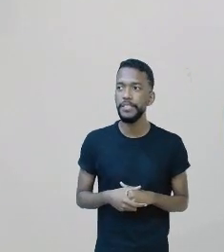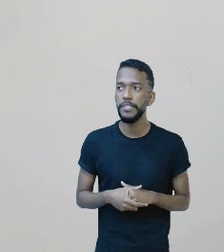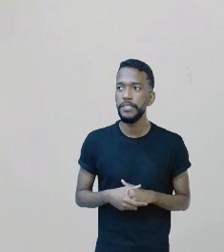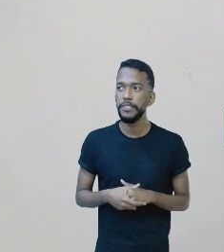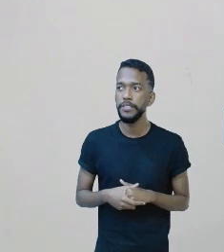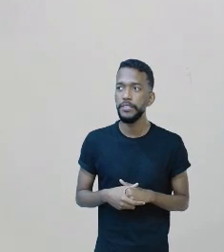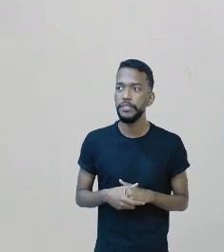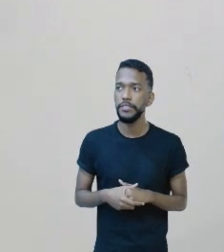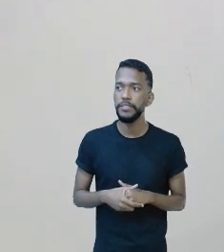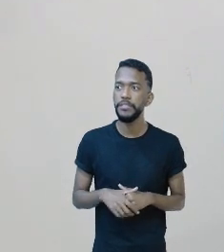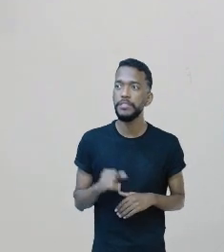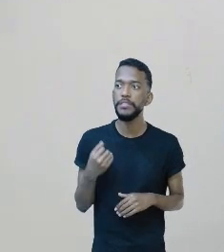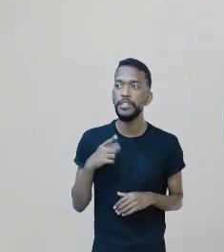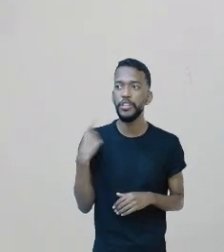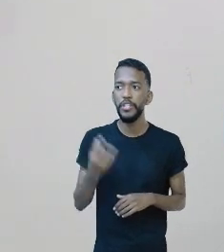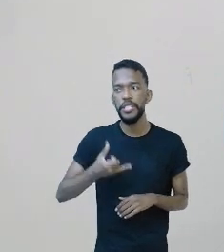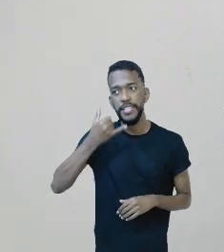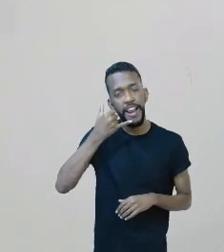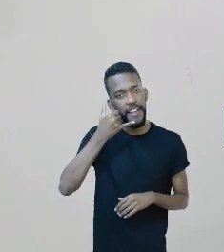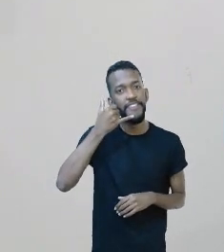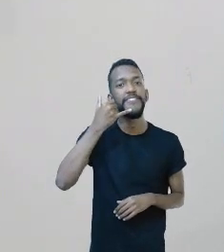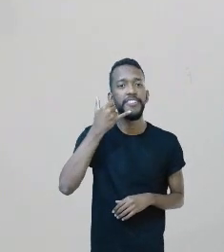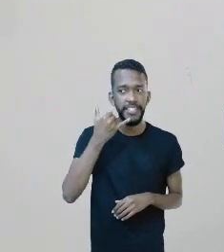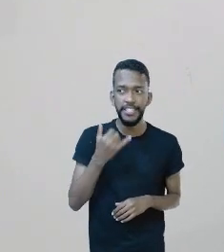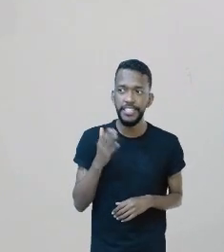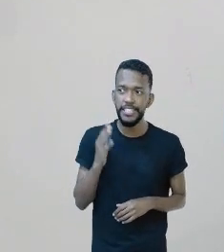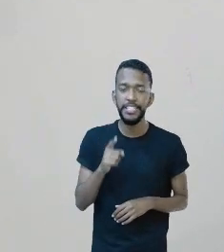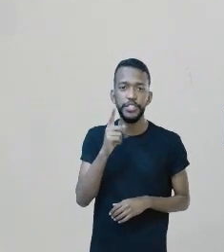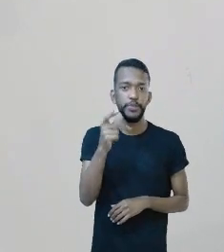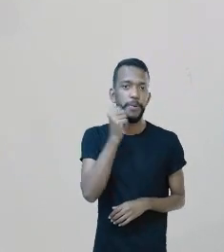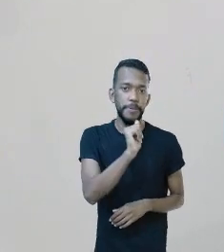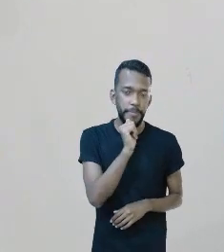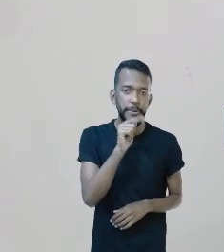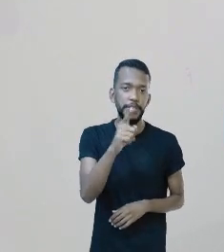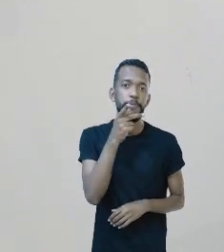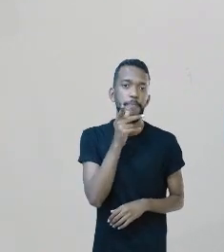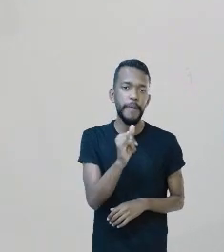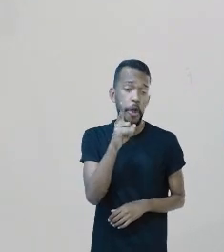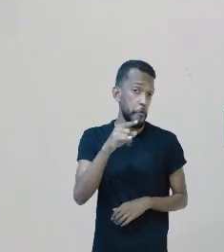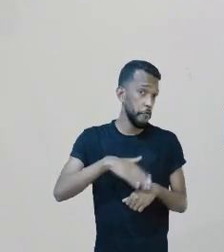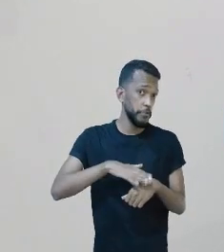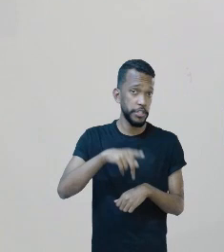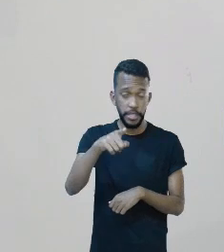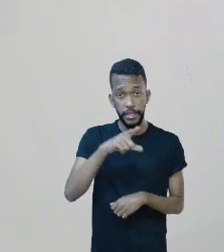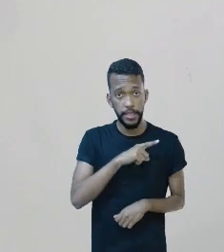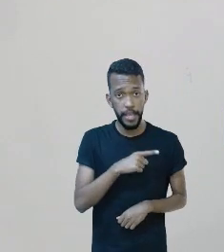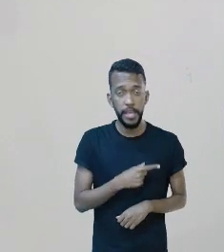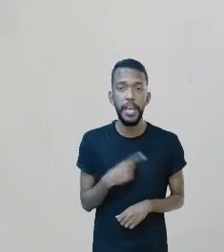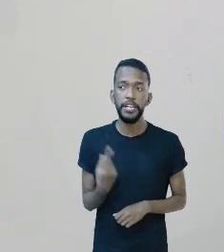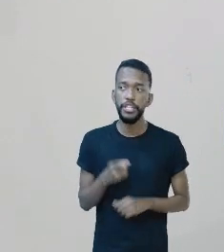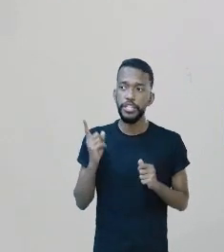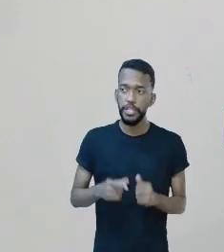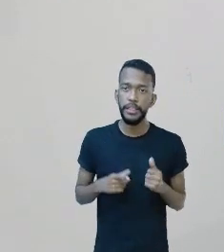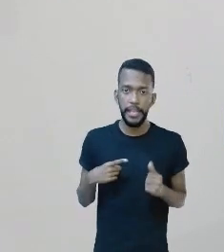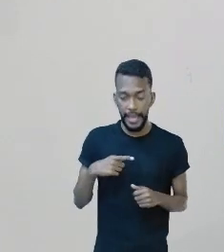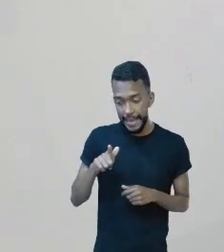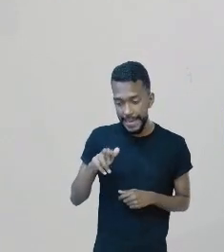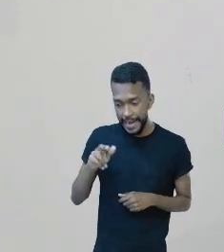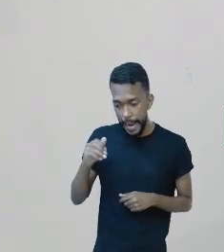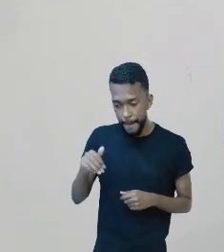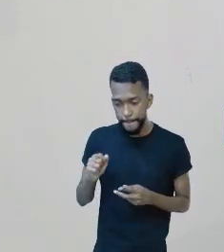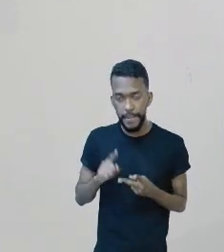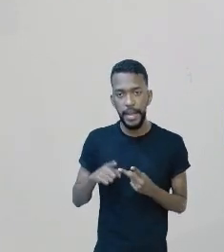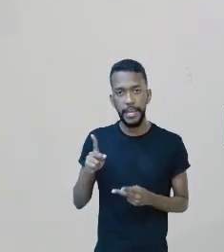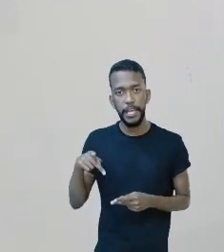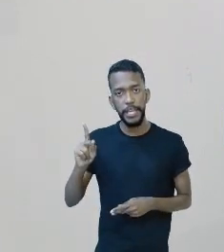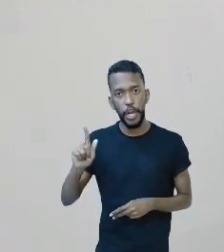gramas. E o nosso telefone? O telefone que a sua mãe, seu pai ou você mesmo tem. A gente mede em gramas,